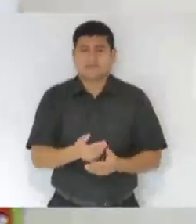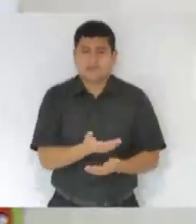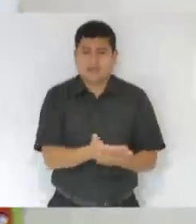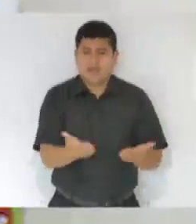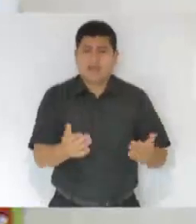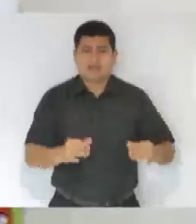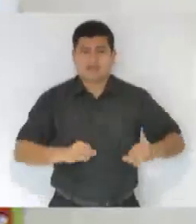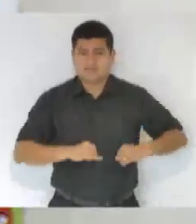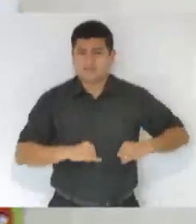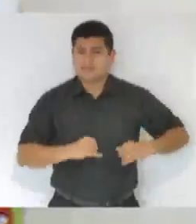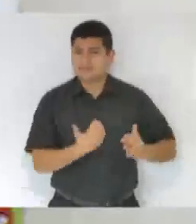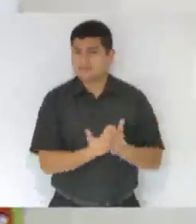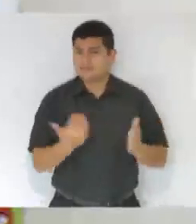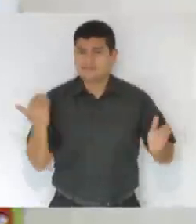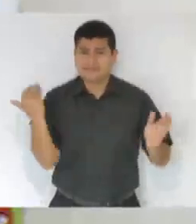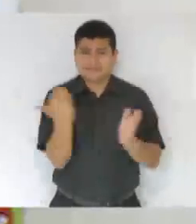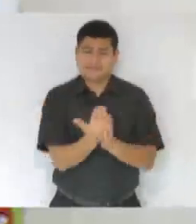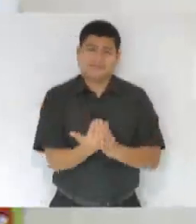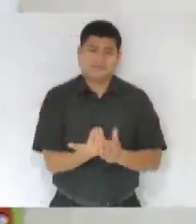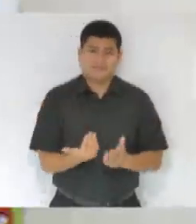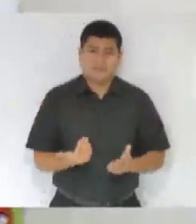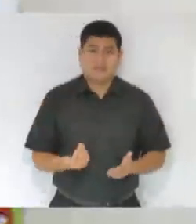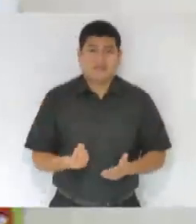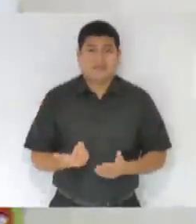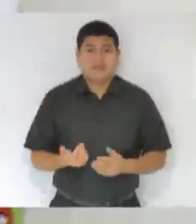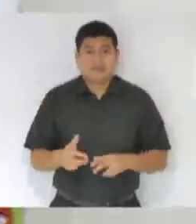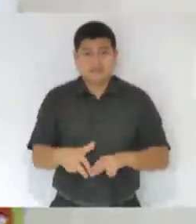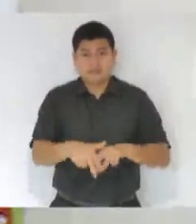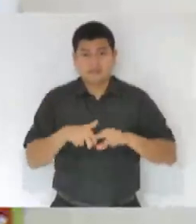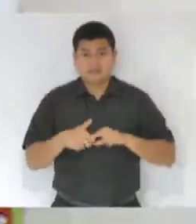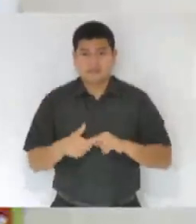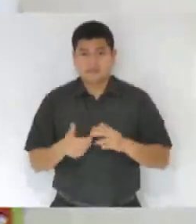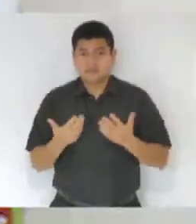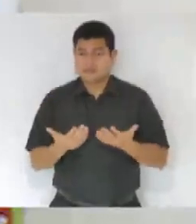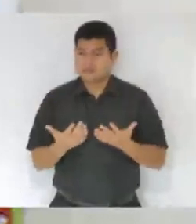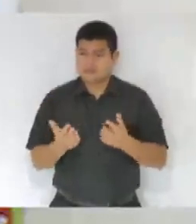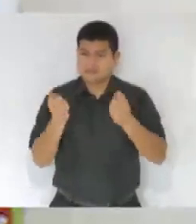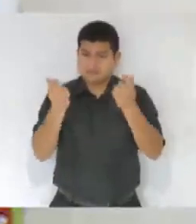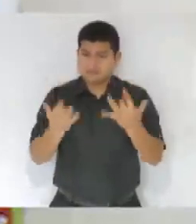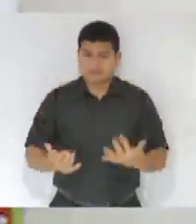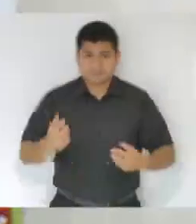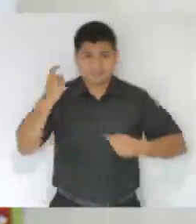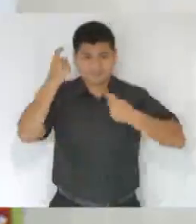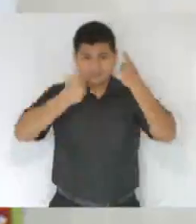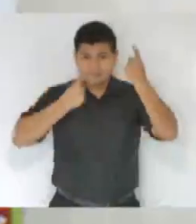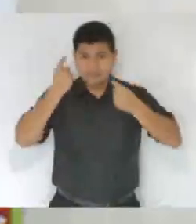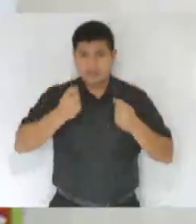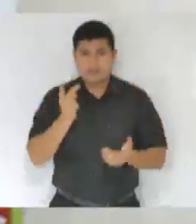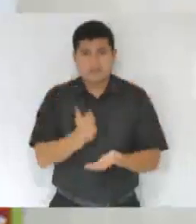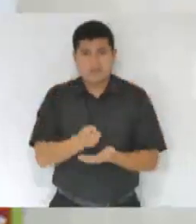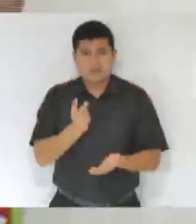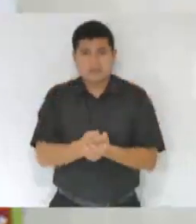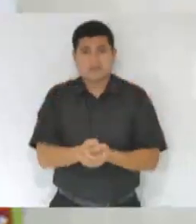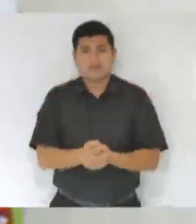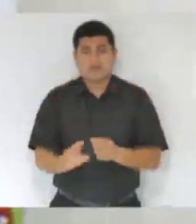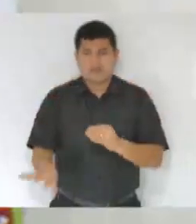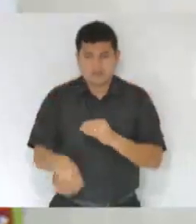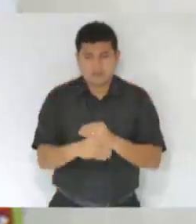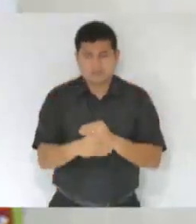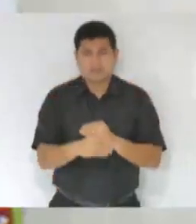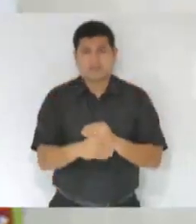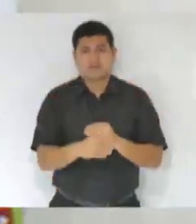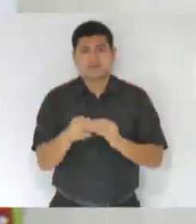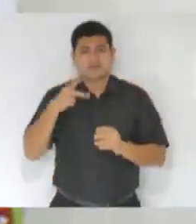condições de recorrer a uma rede privada. Por isso, quero externar a preocupação, manter a emenda parlamentar, lutar para